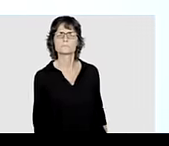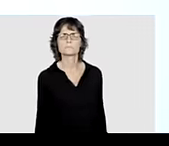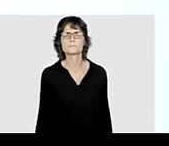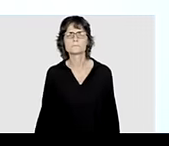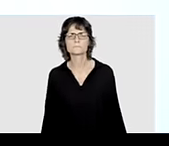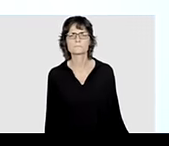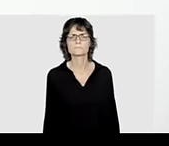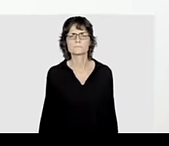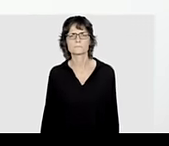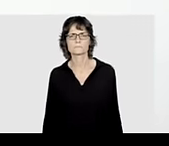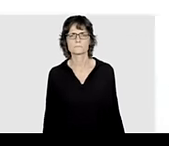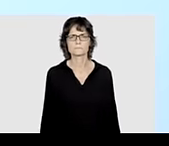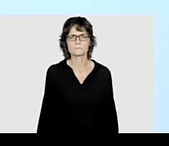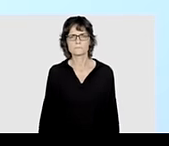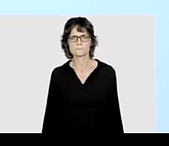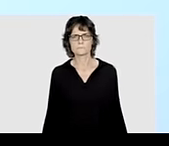mostrado.